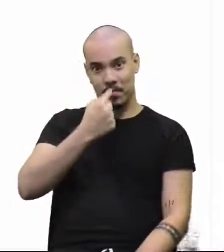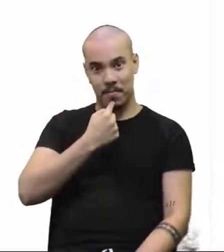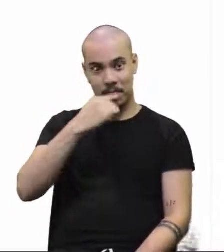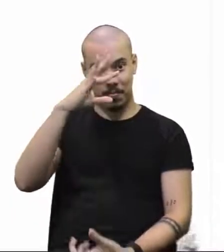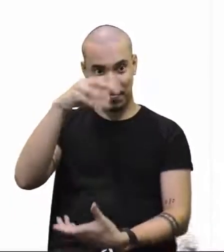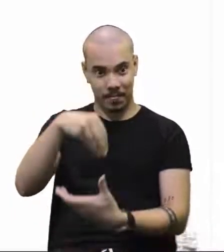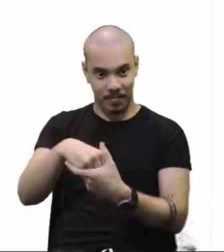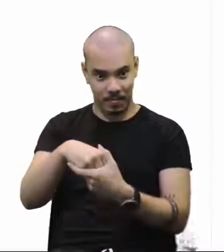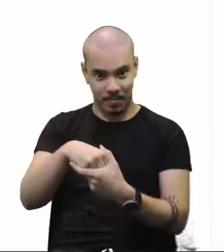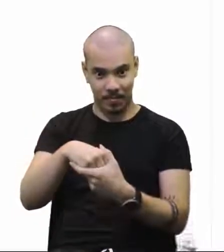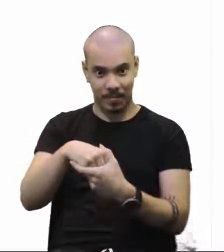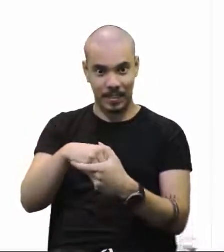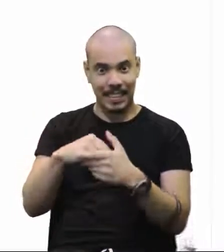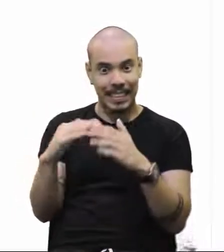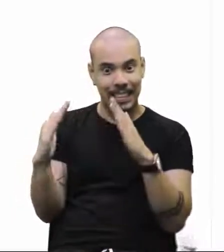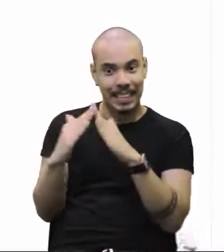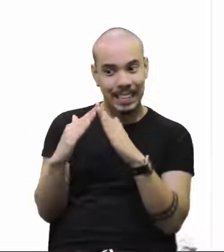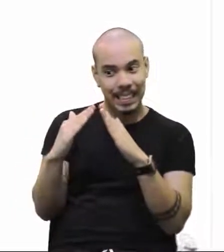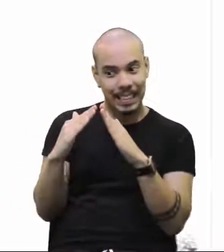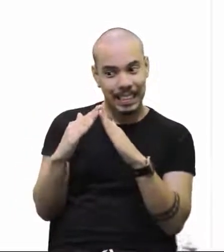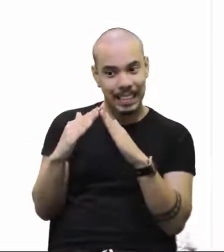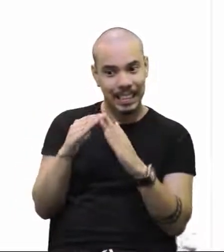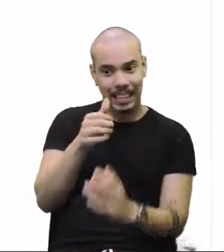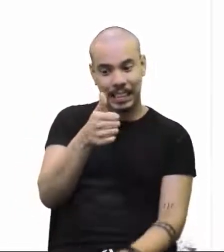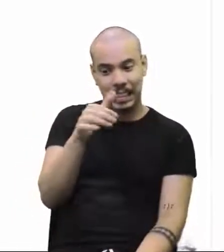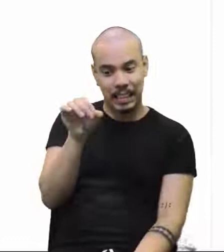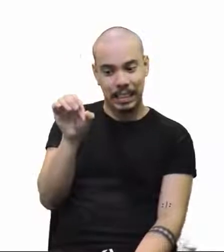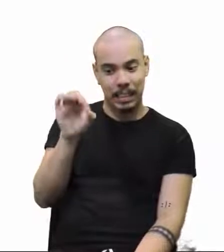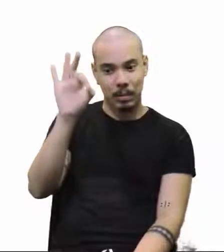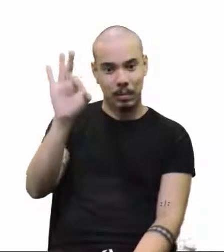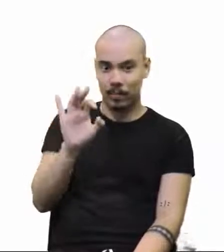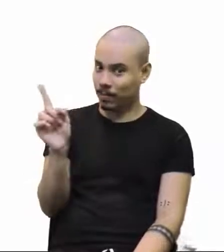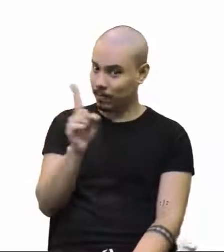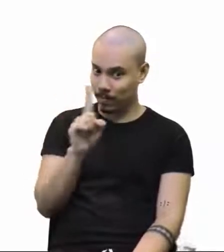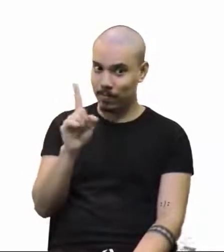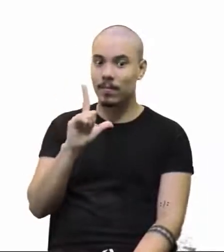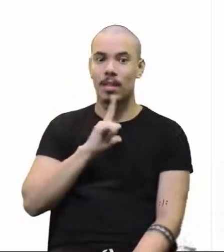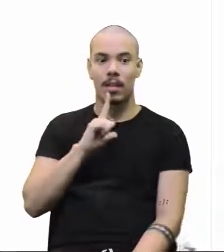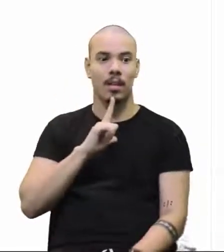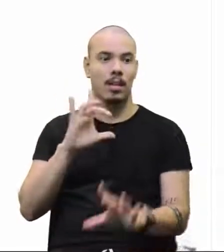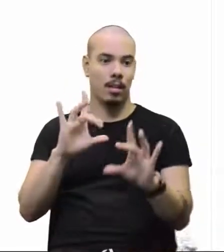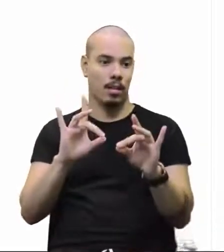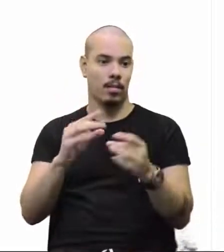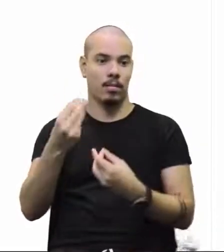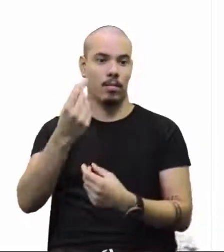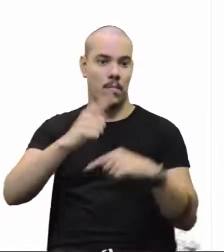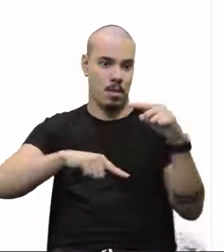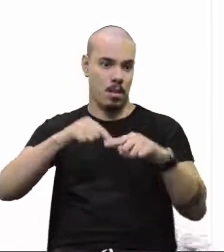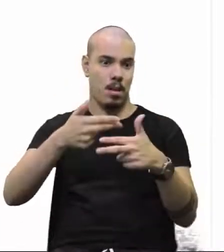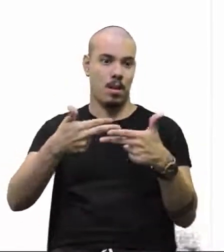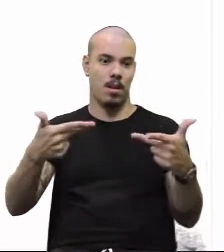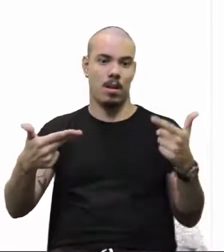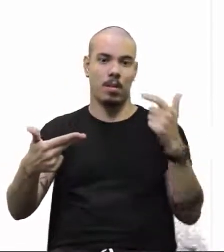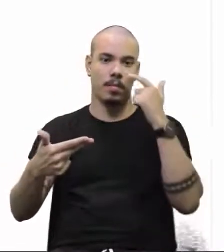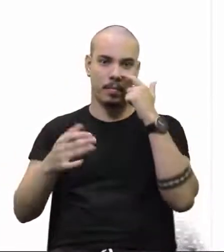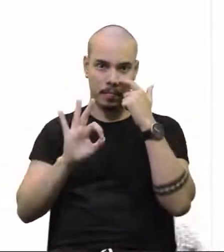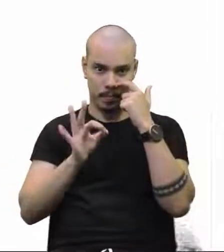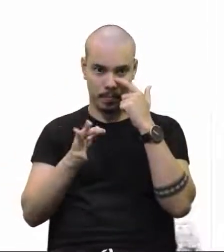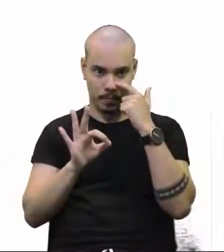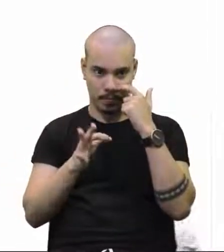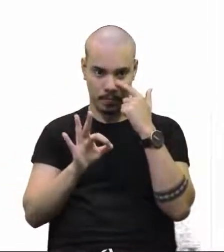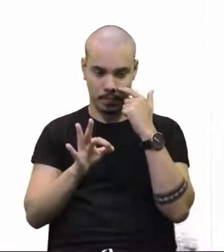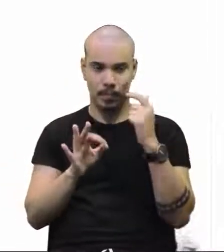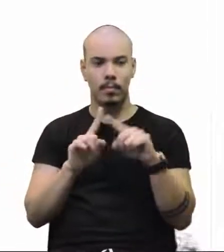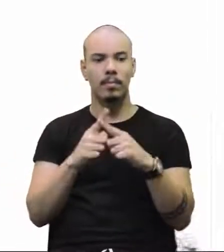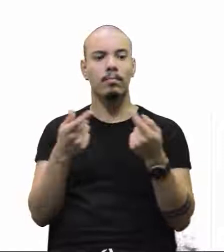menos. Caseiro nem 100%, não é 100%, aí tem que ter o neodímio, né? Justamente. Não é o diadamante, igual o professor Mac falou.